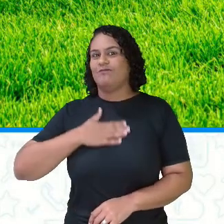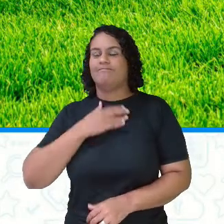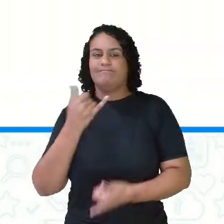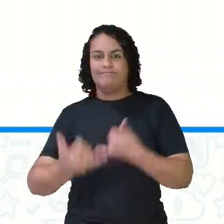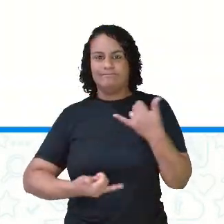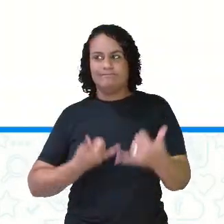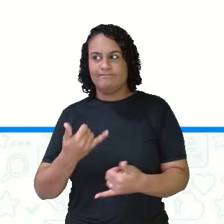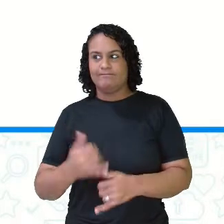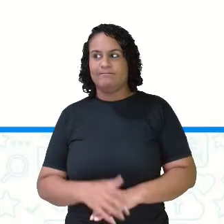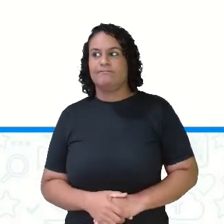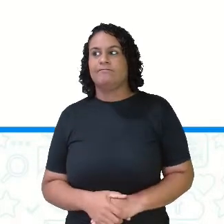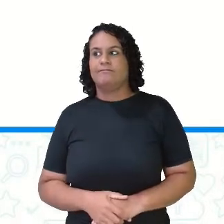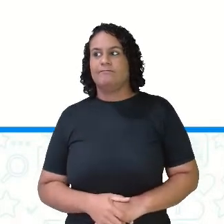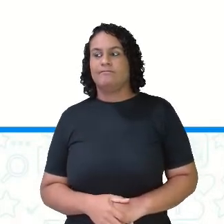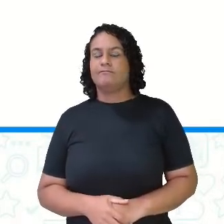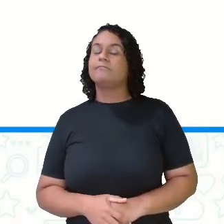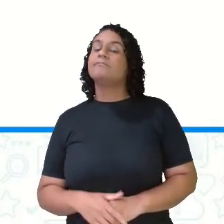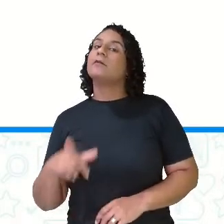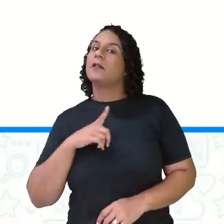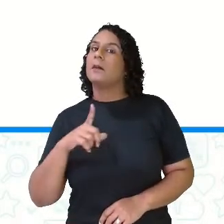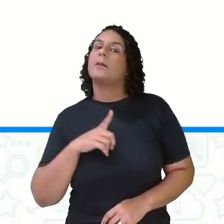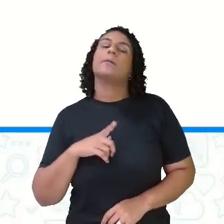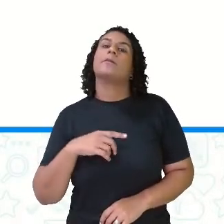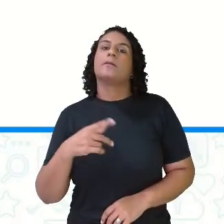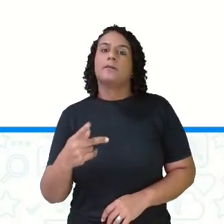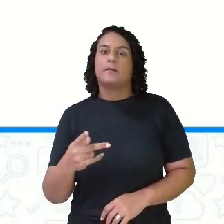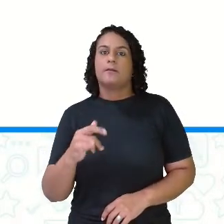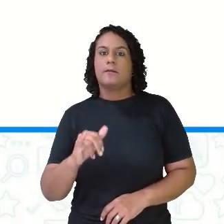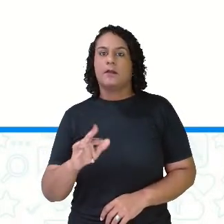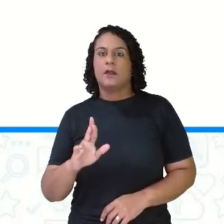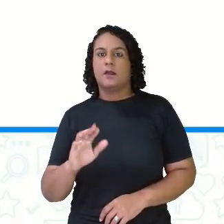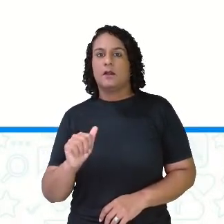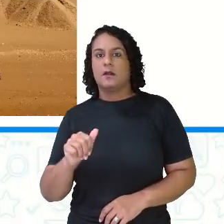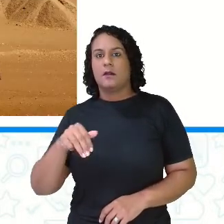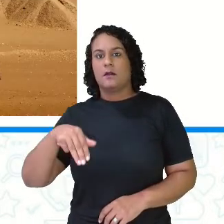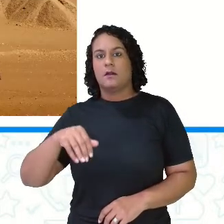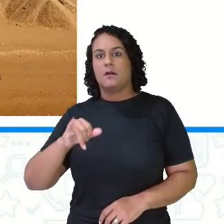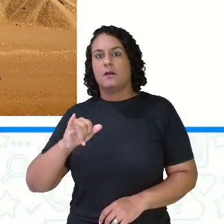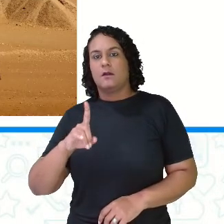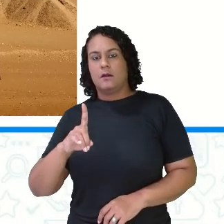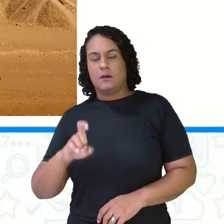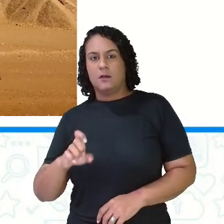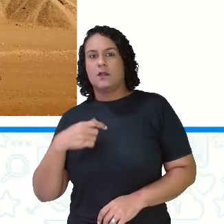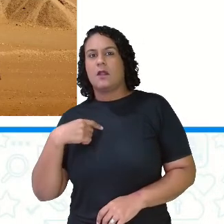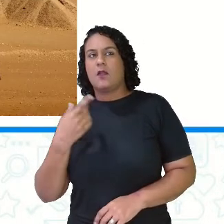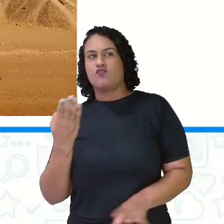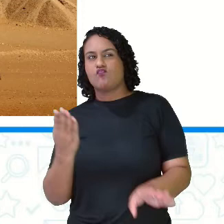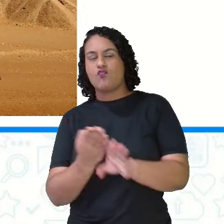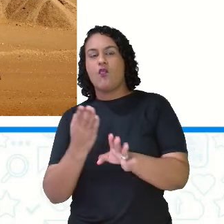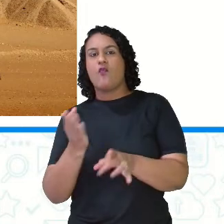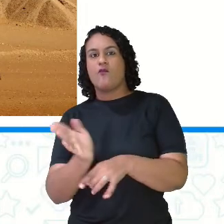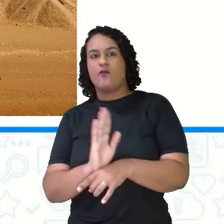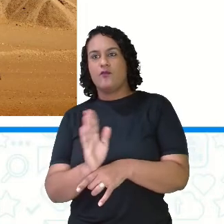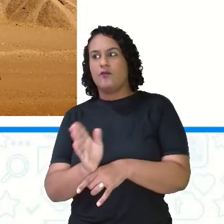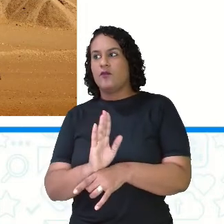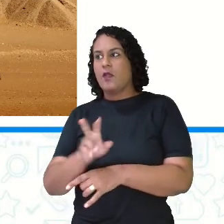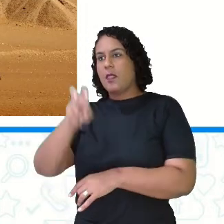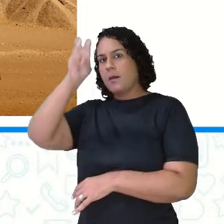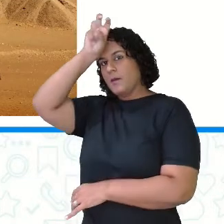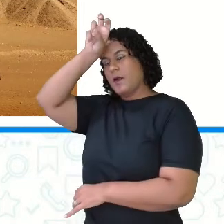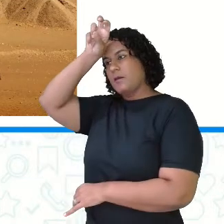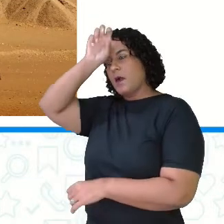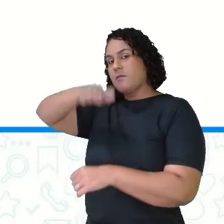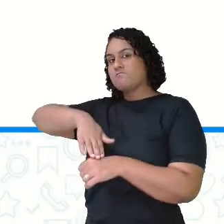brincar. E tem uma pirâmide também, né? Que a gente vê muito nos filmes. Ó, as pirâmides do Egito são as